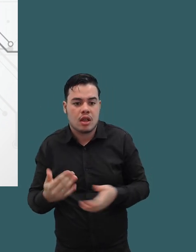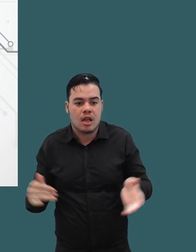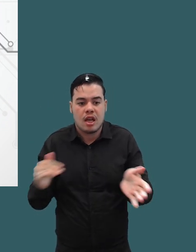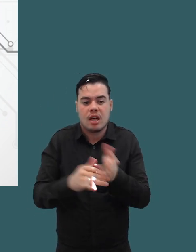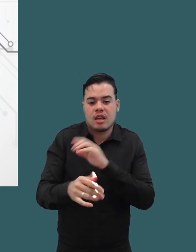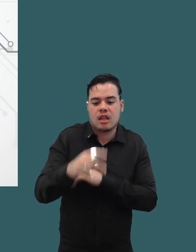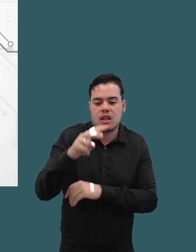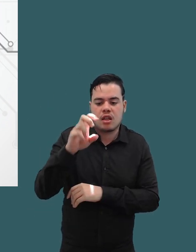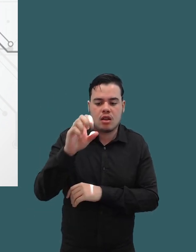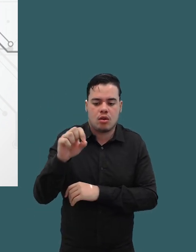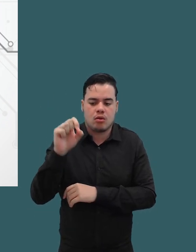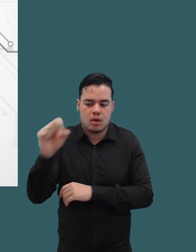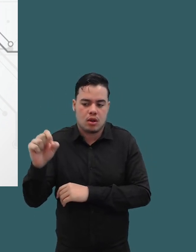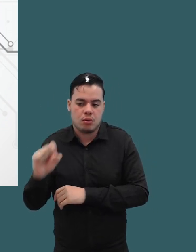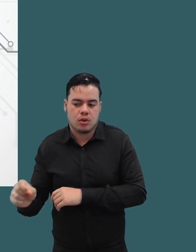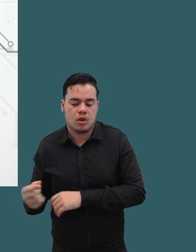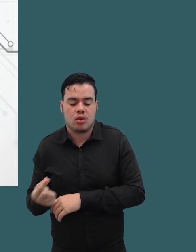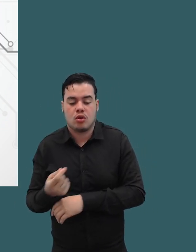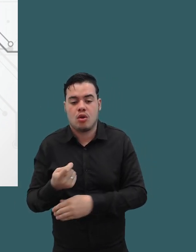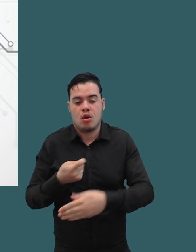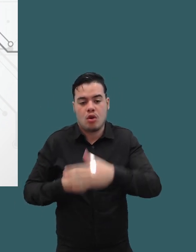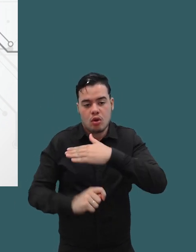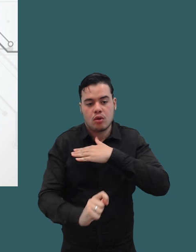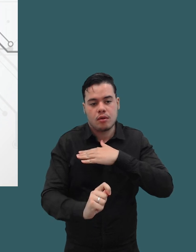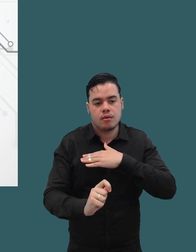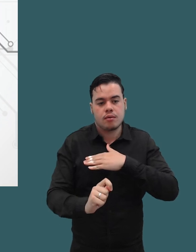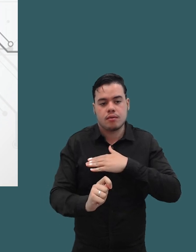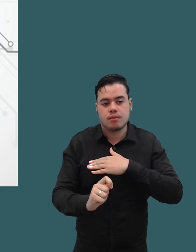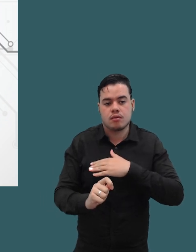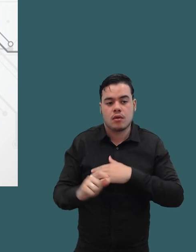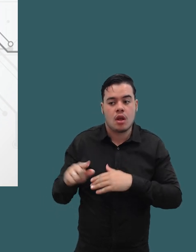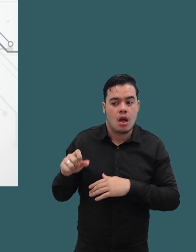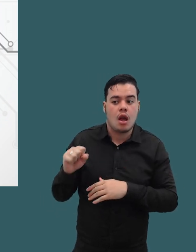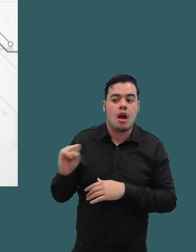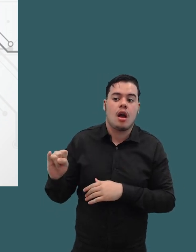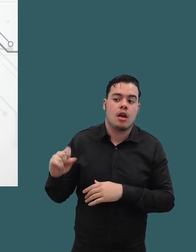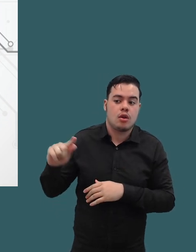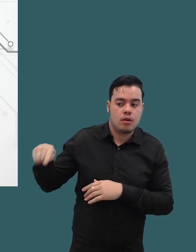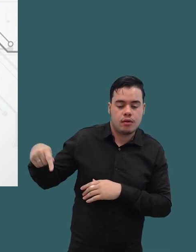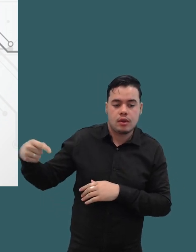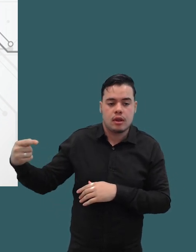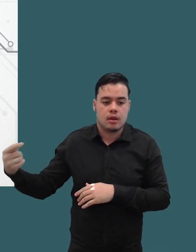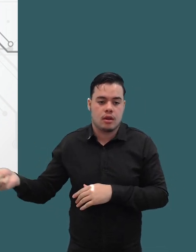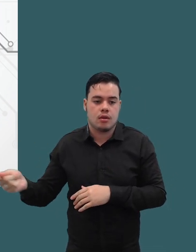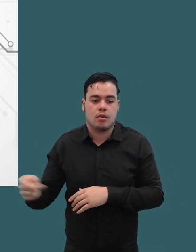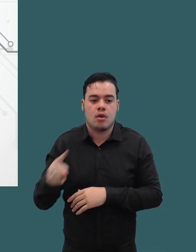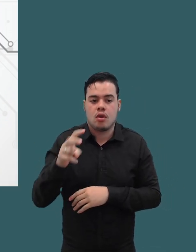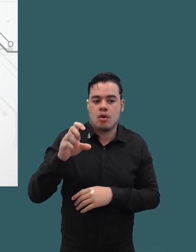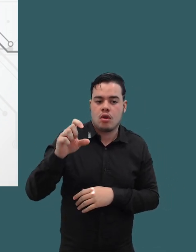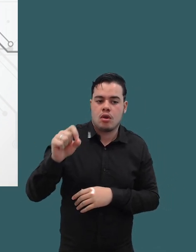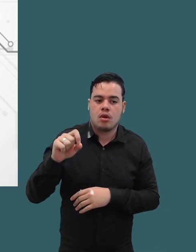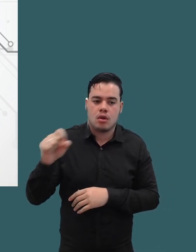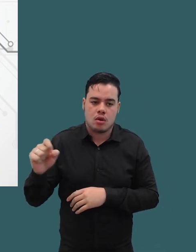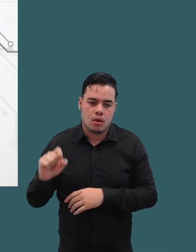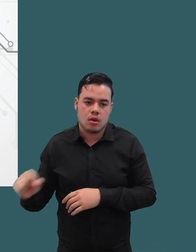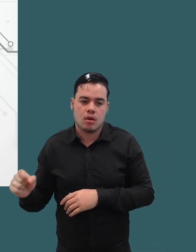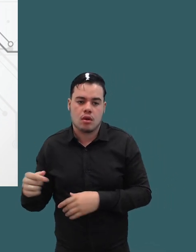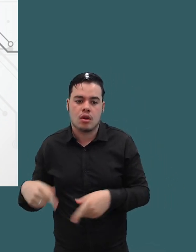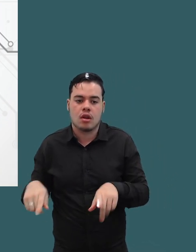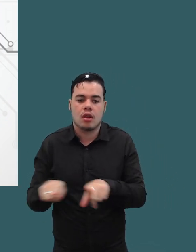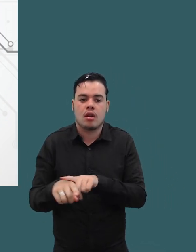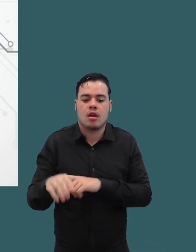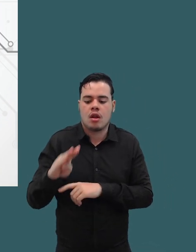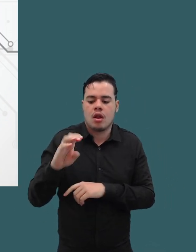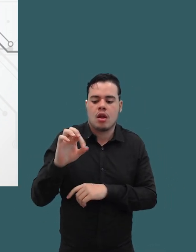do valor. E o valor seguinte é o custeio e também a bolsa para o